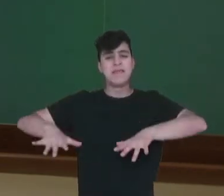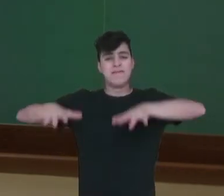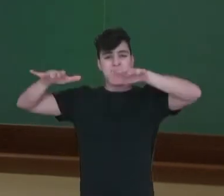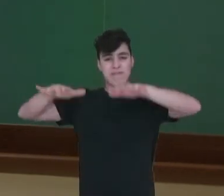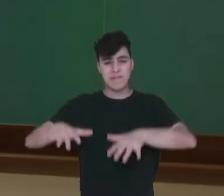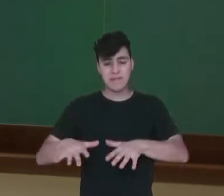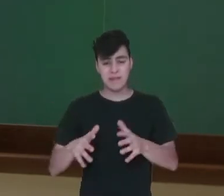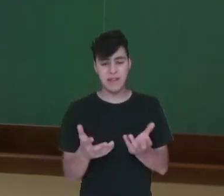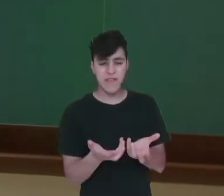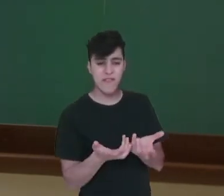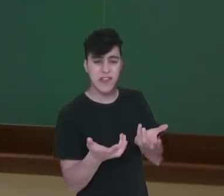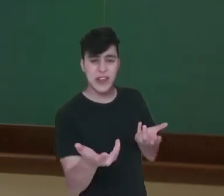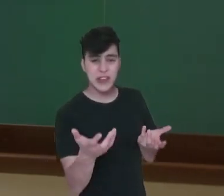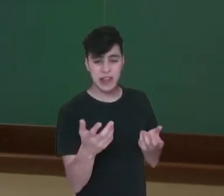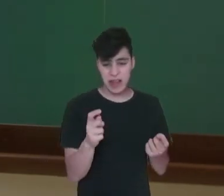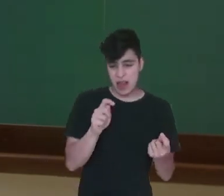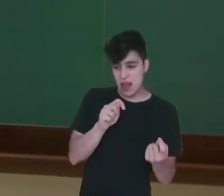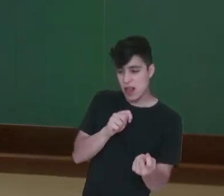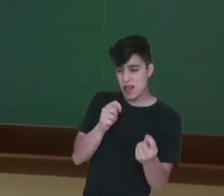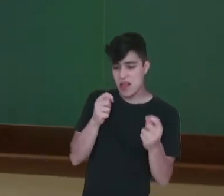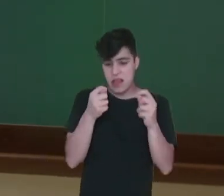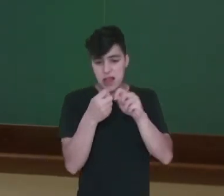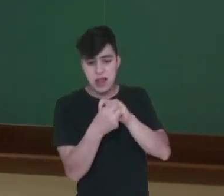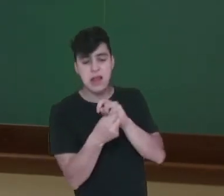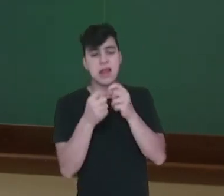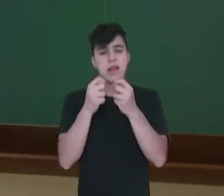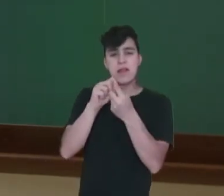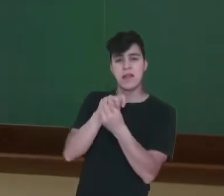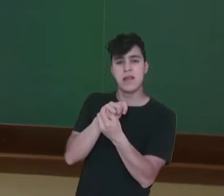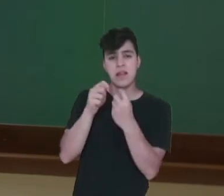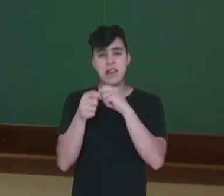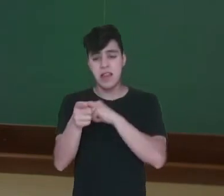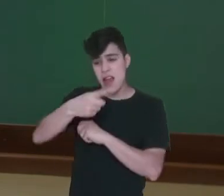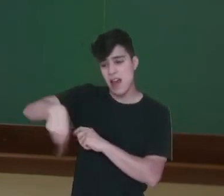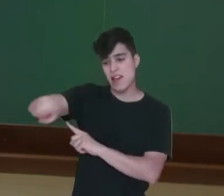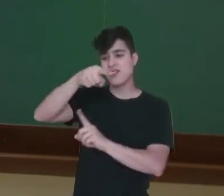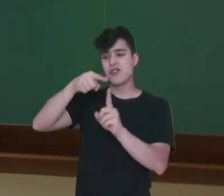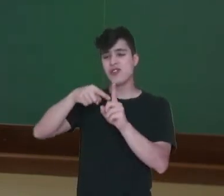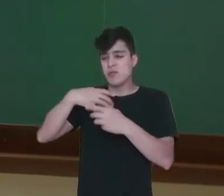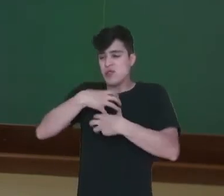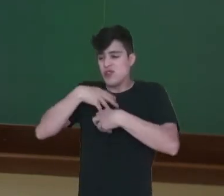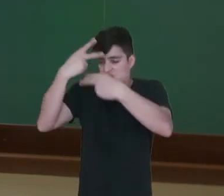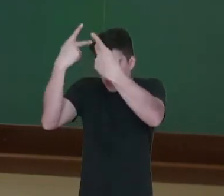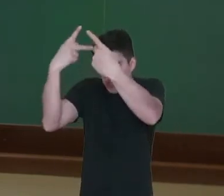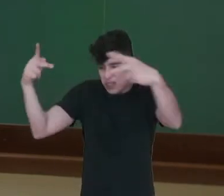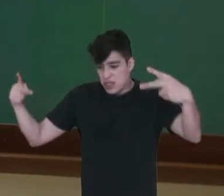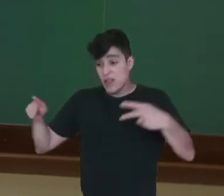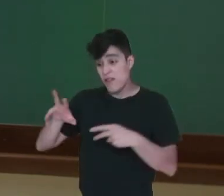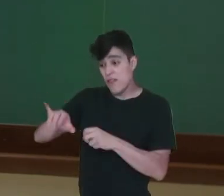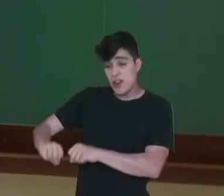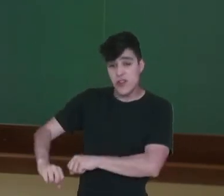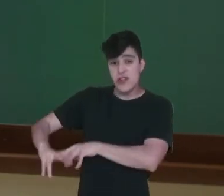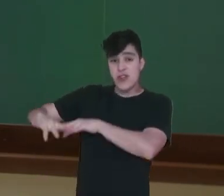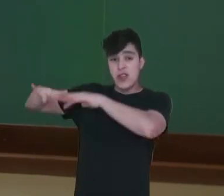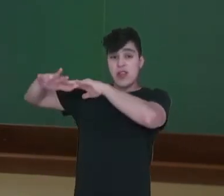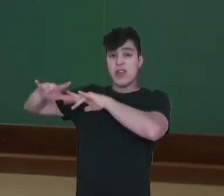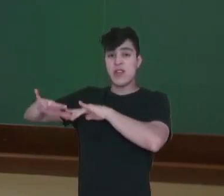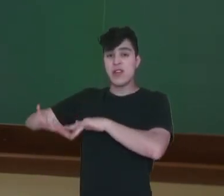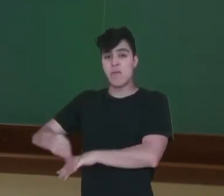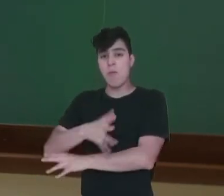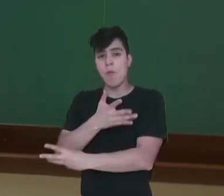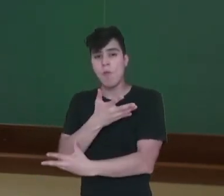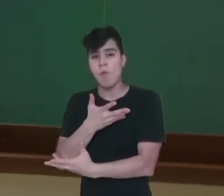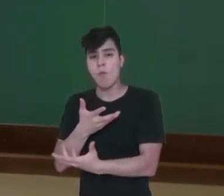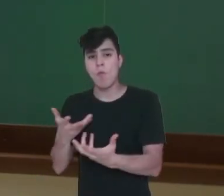a vegetação desenvolve ali uma adaptação a essas condições de cheias e vazantes dos